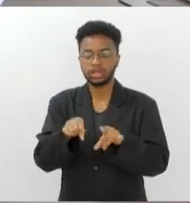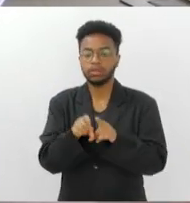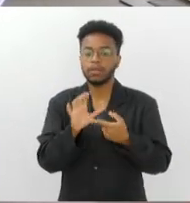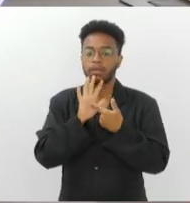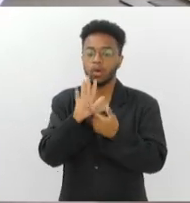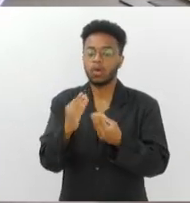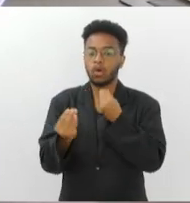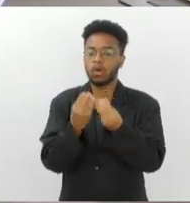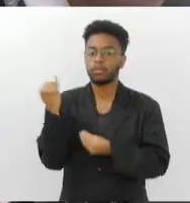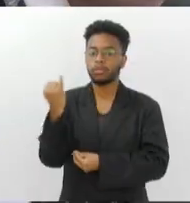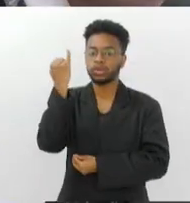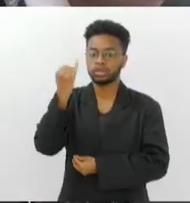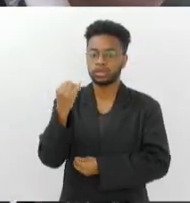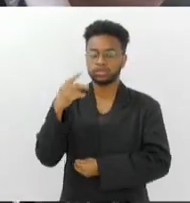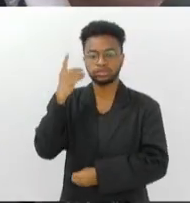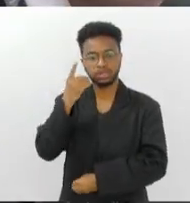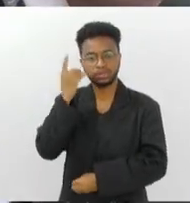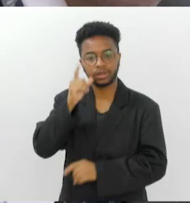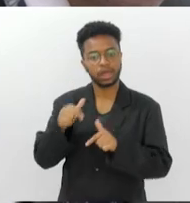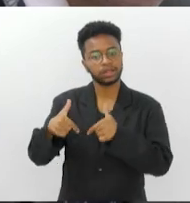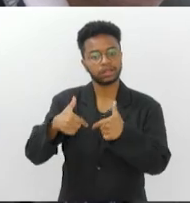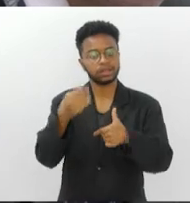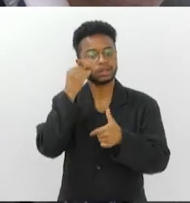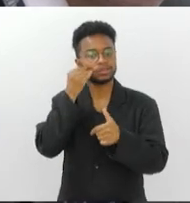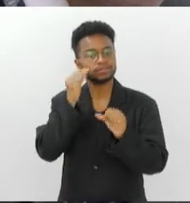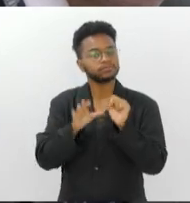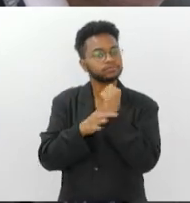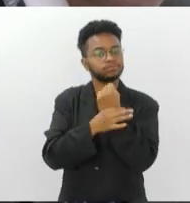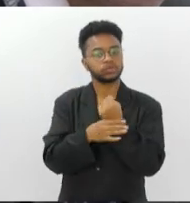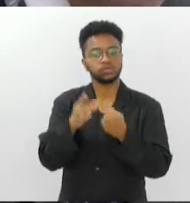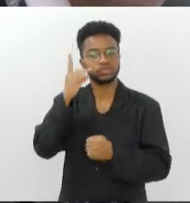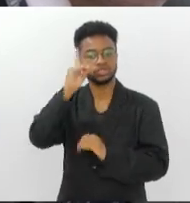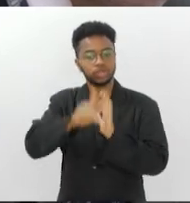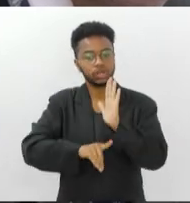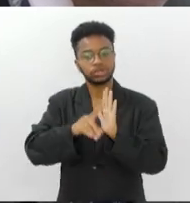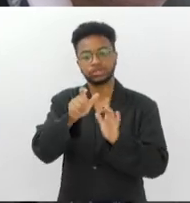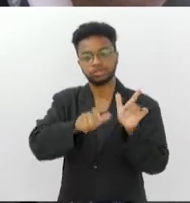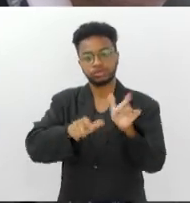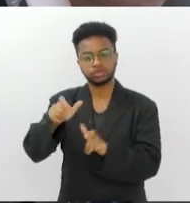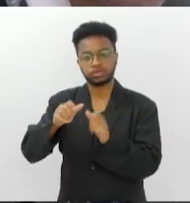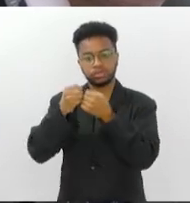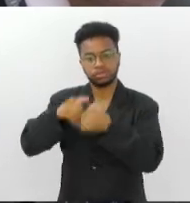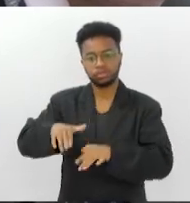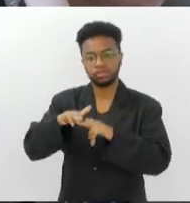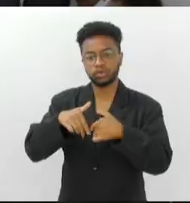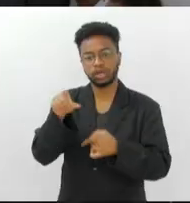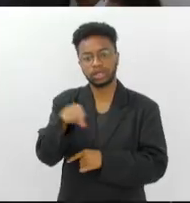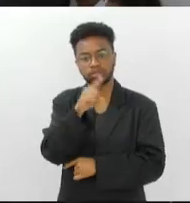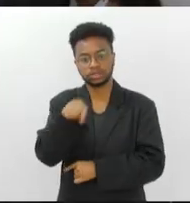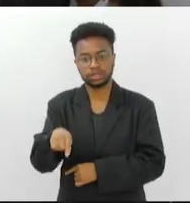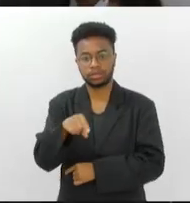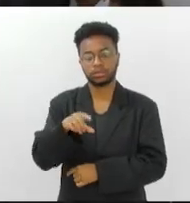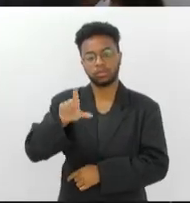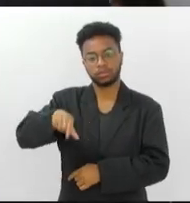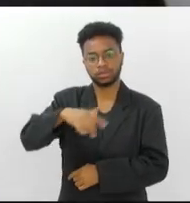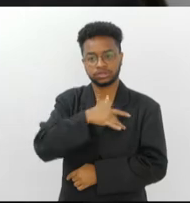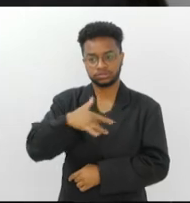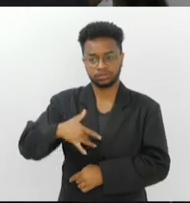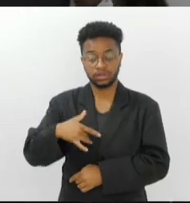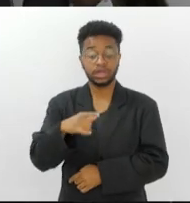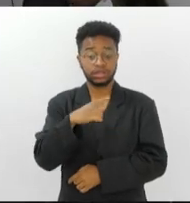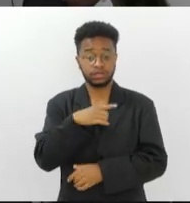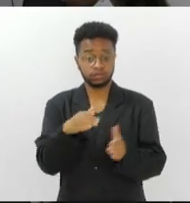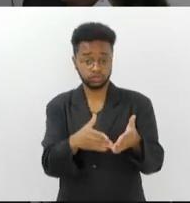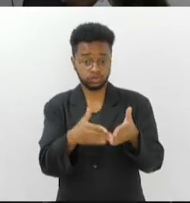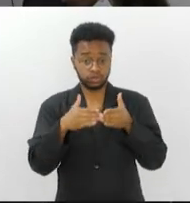do Parlamento atuar para garantir o direito de todos que foram prejudicados com o cancelamento dos planos. Tivemos a suspensão através de uma